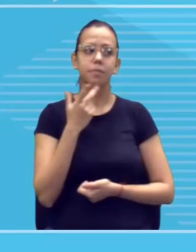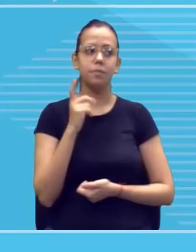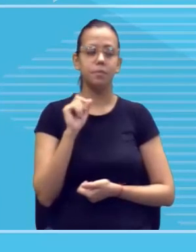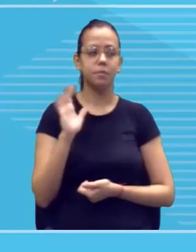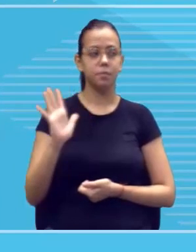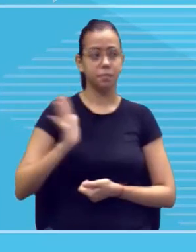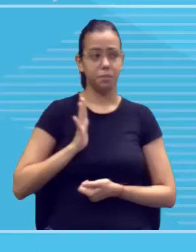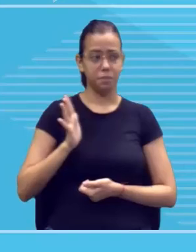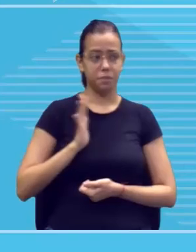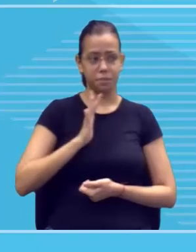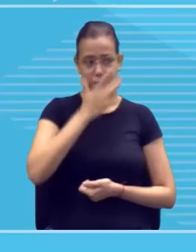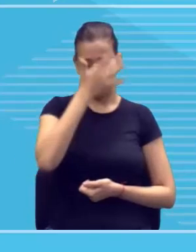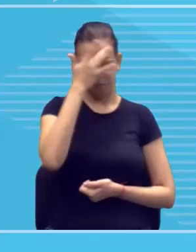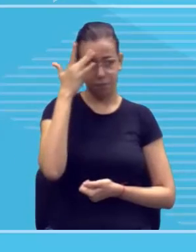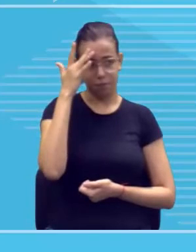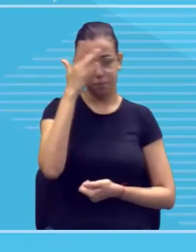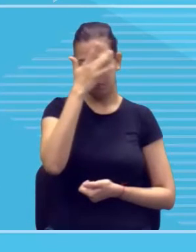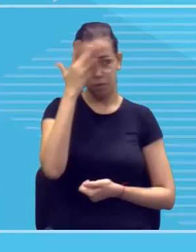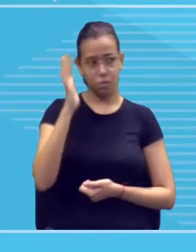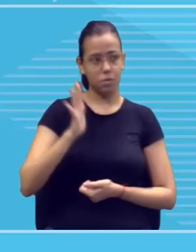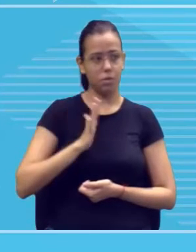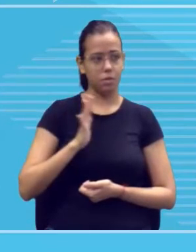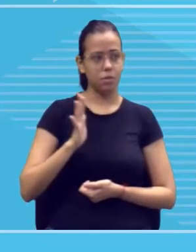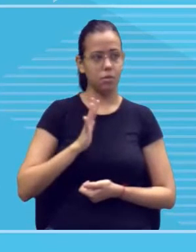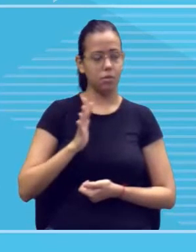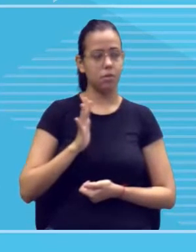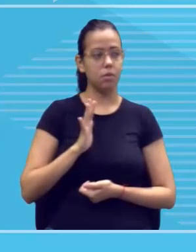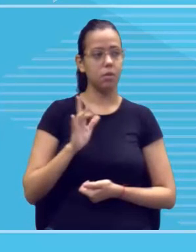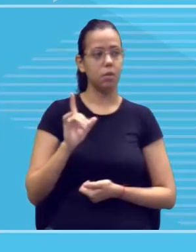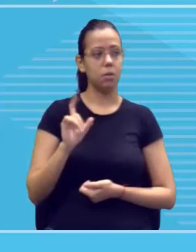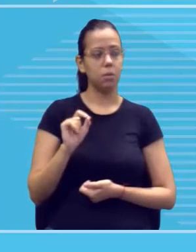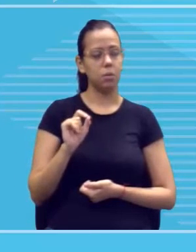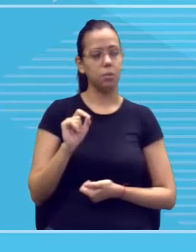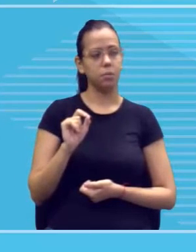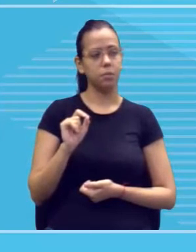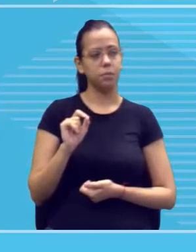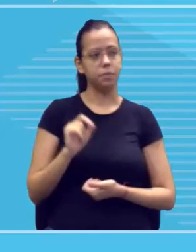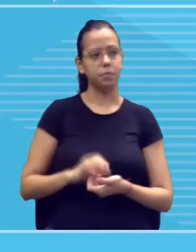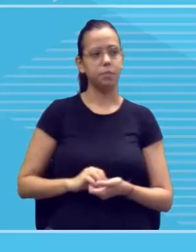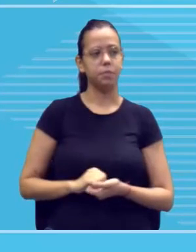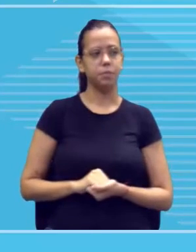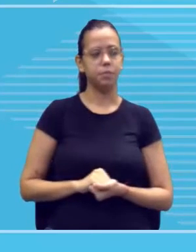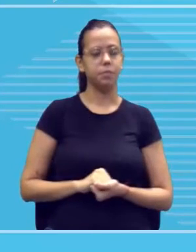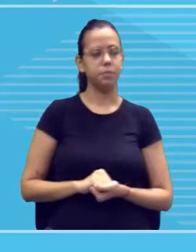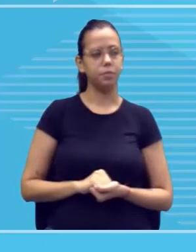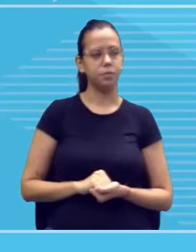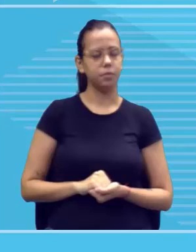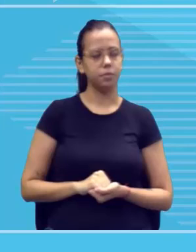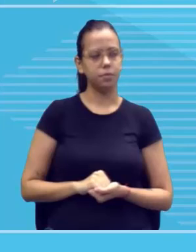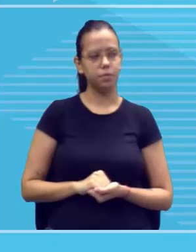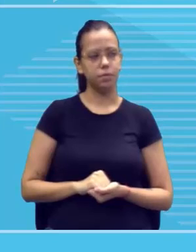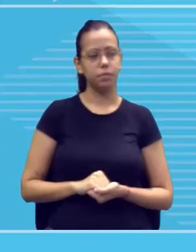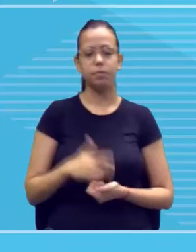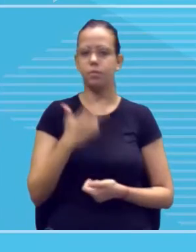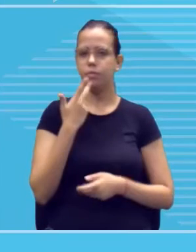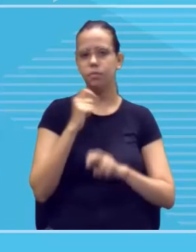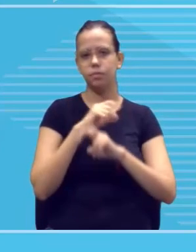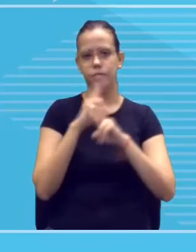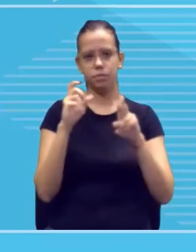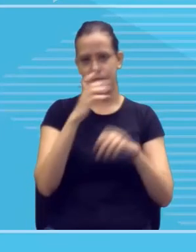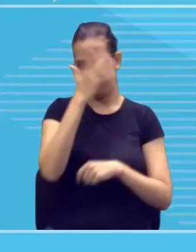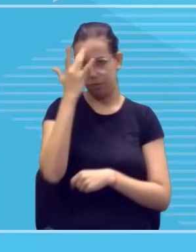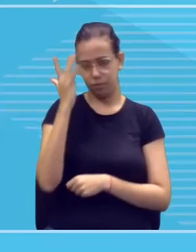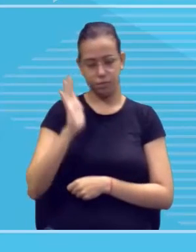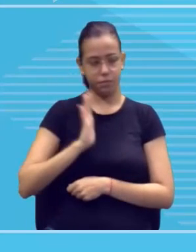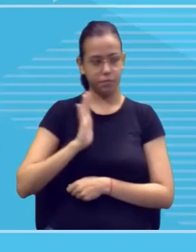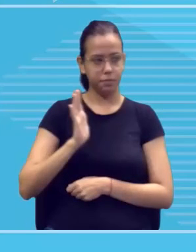Red people mas antes Eita professor que que tá interessante ó tá falando de pessoas ricas